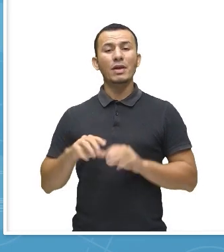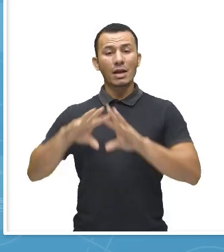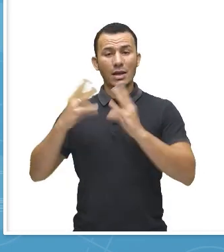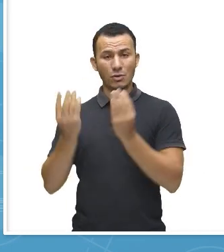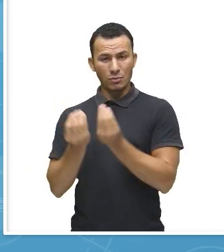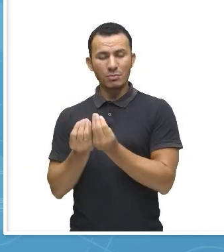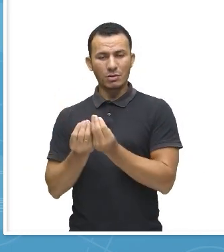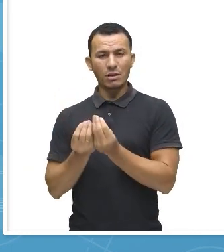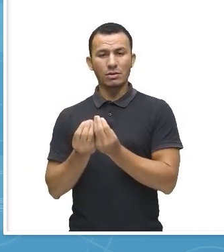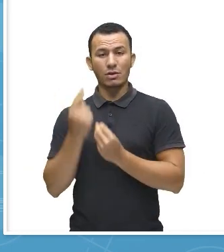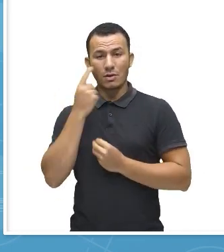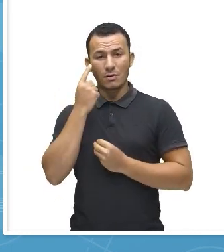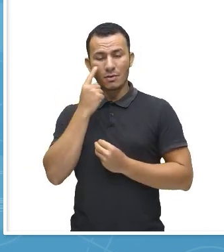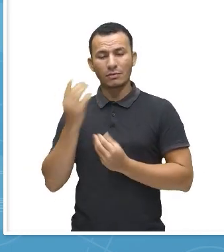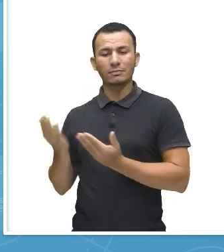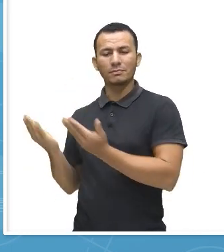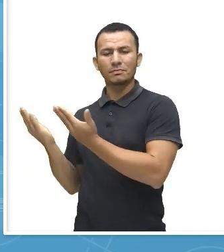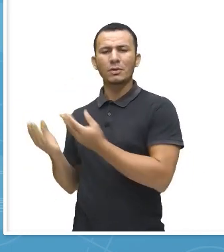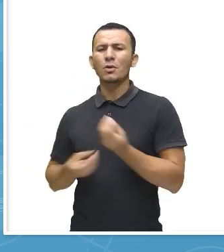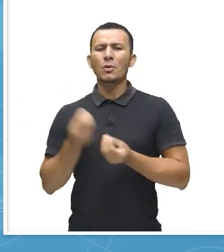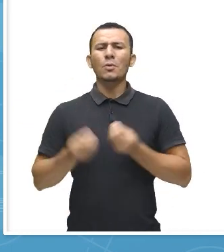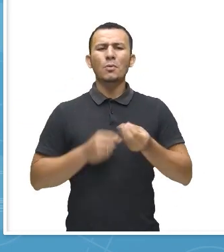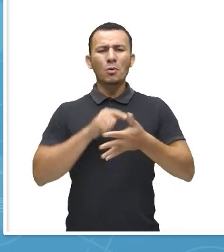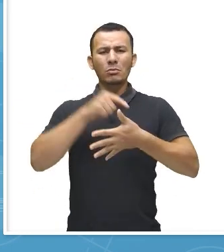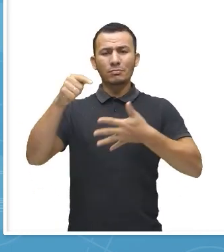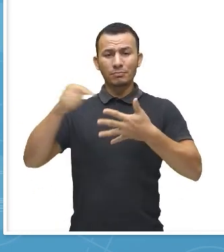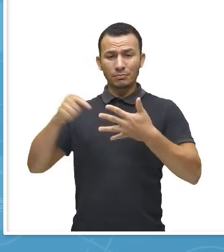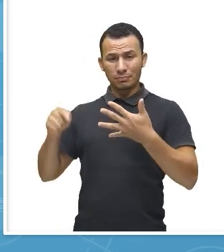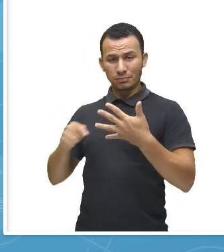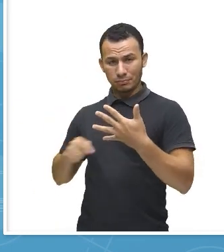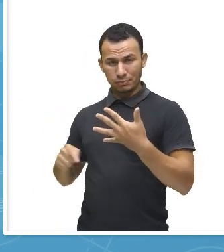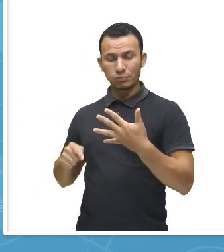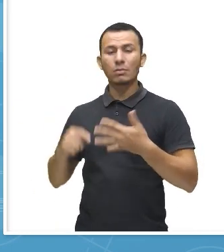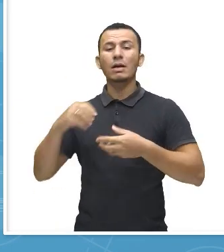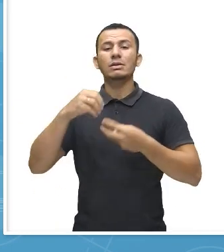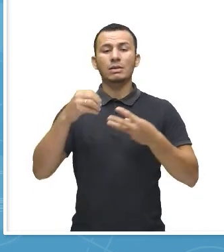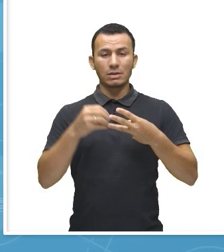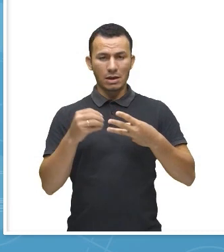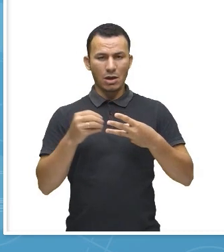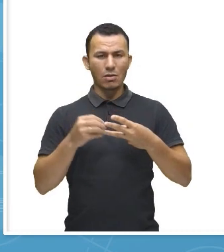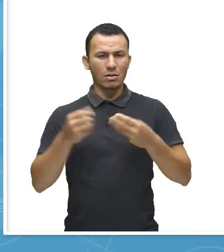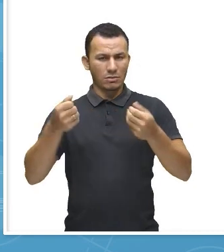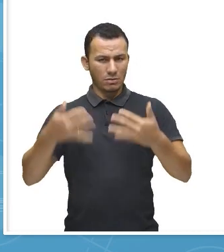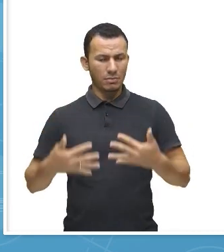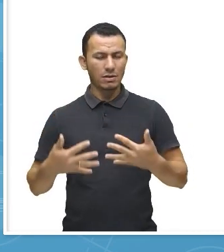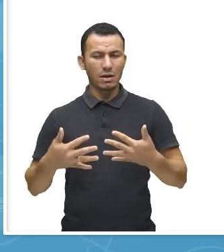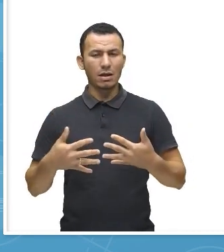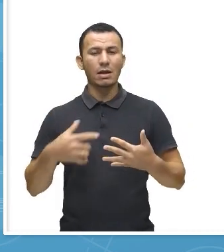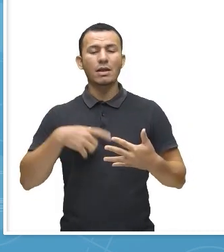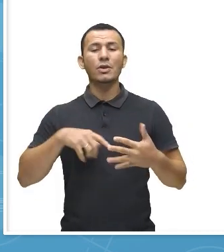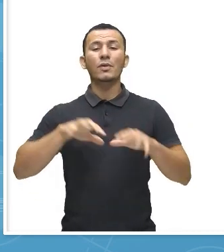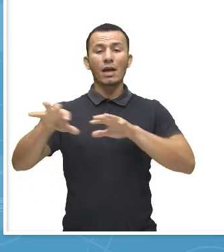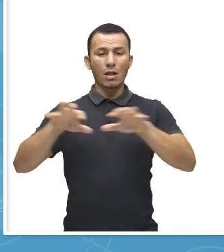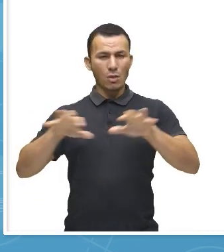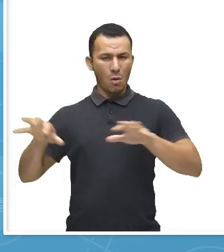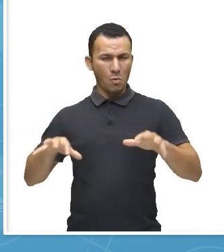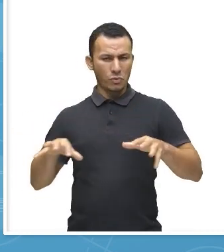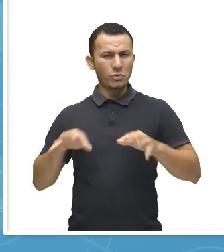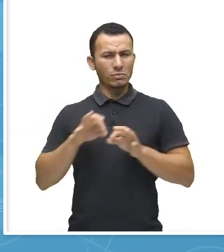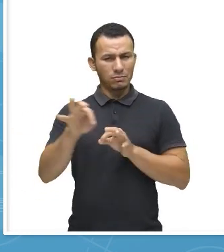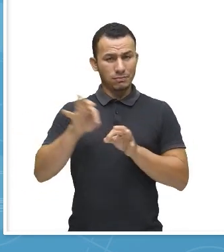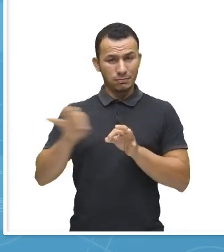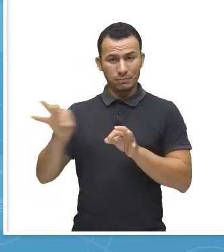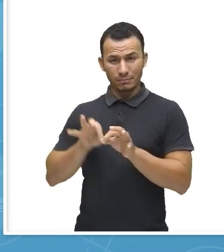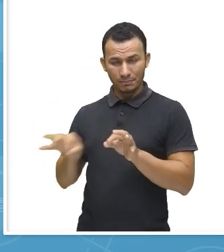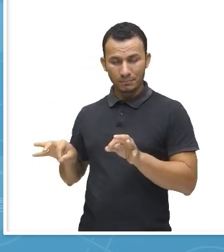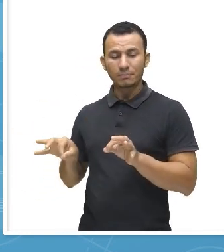intercelular. Vamos ver aí como é o tecido conjuntivo. As células desse tecido, como eu acabei de falar, elas são distantes umas das outras.